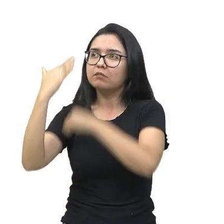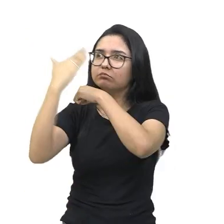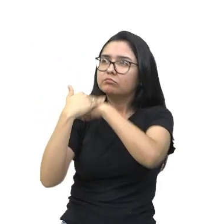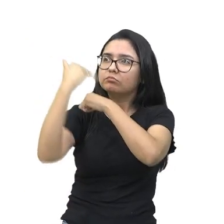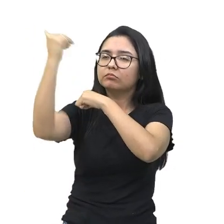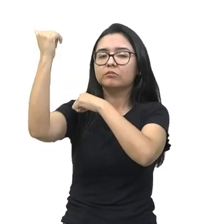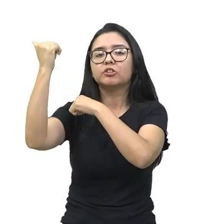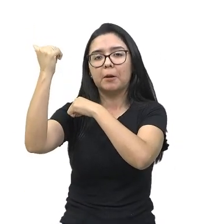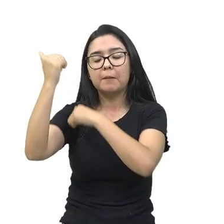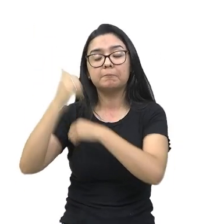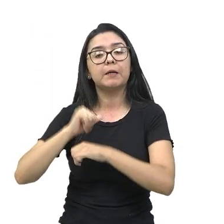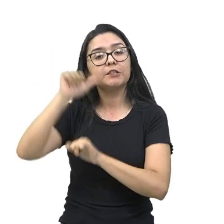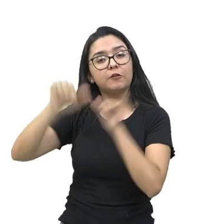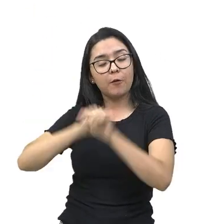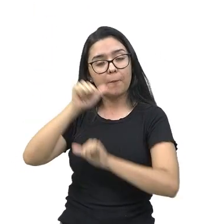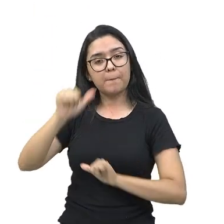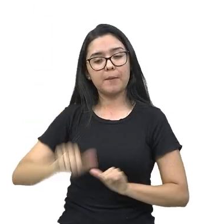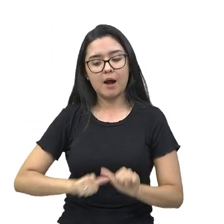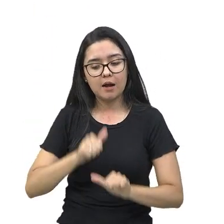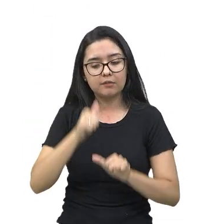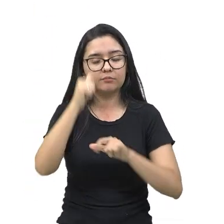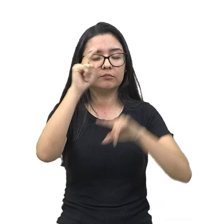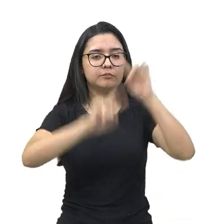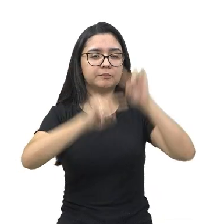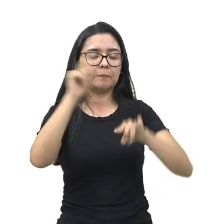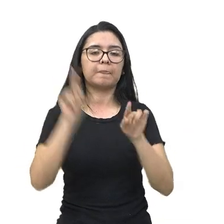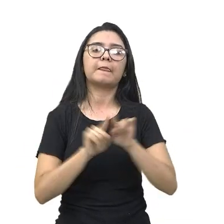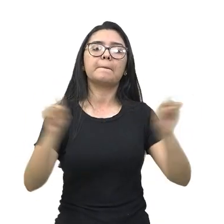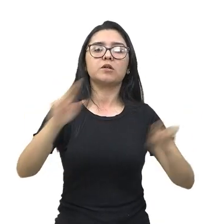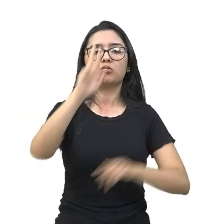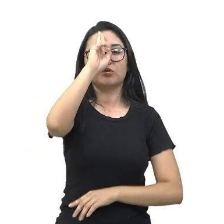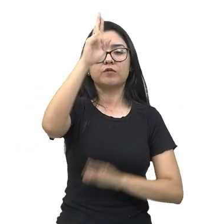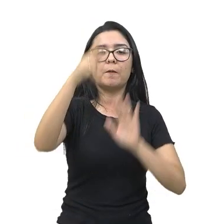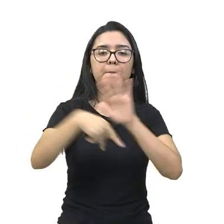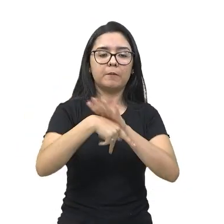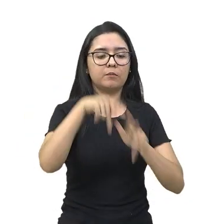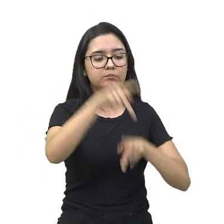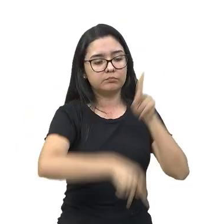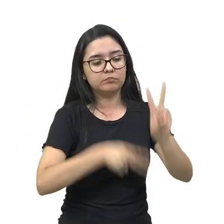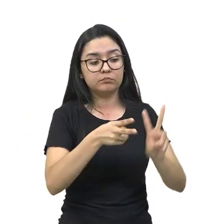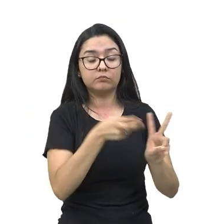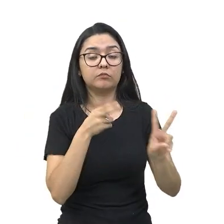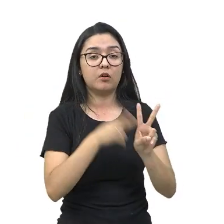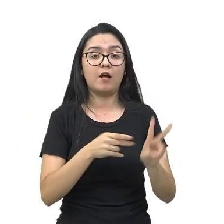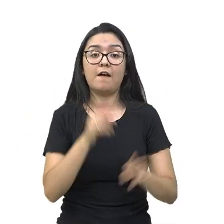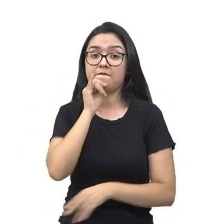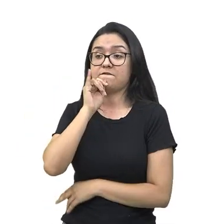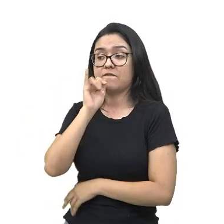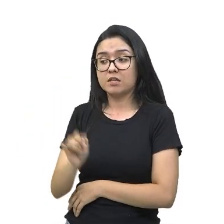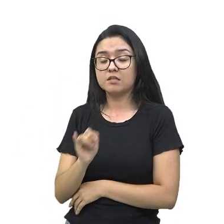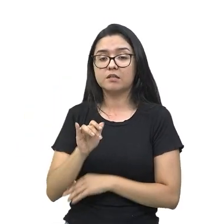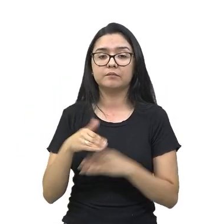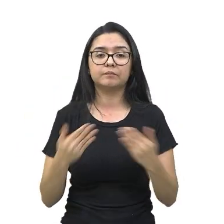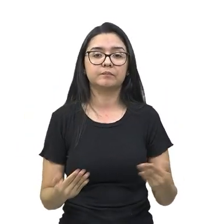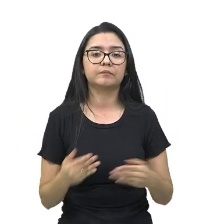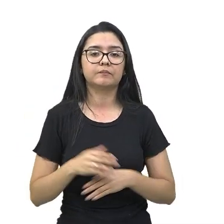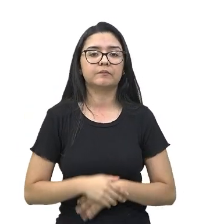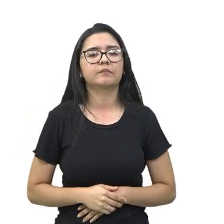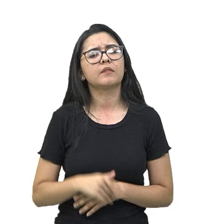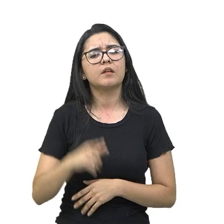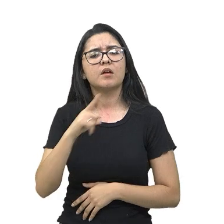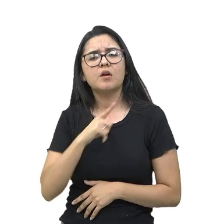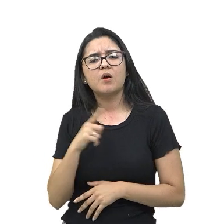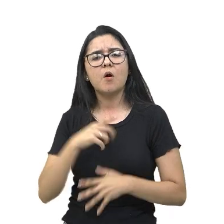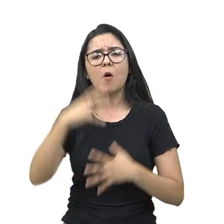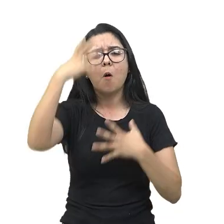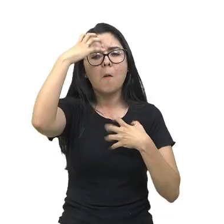lua. No entanto, os anciões da tribo alertavam. Tem um macaco que parece um mico-leão dourado, lembrando